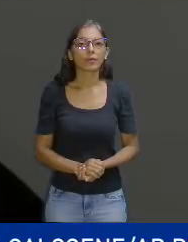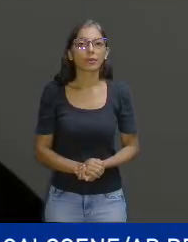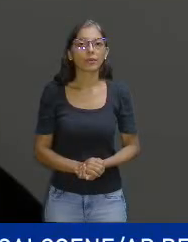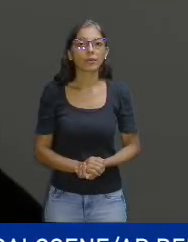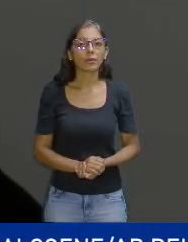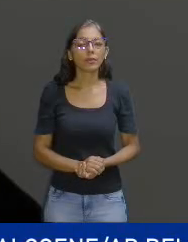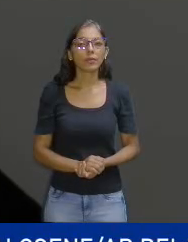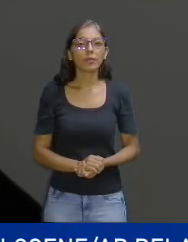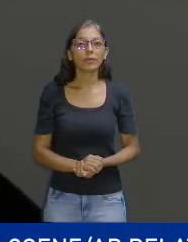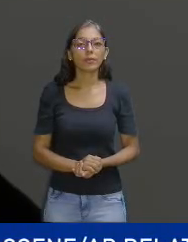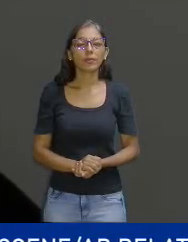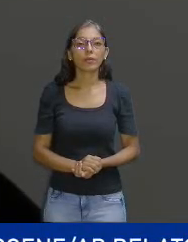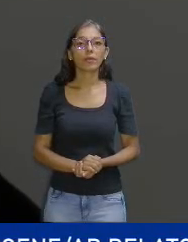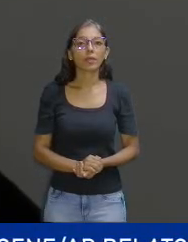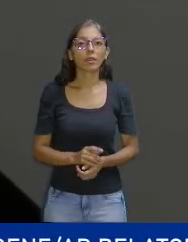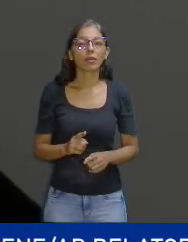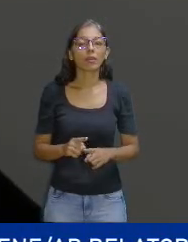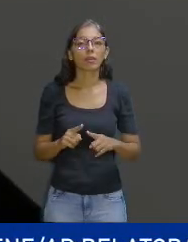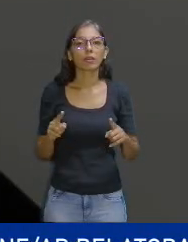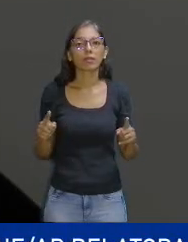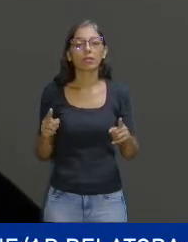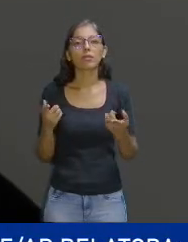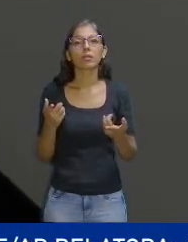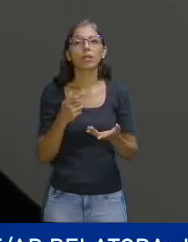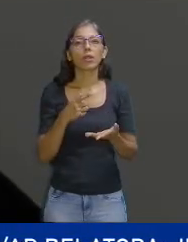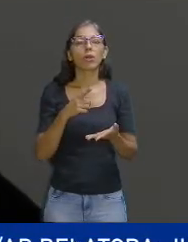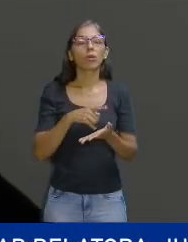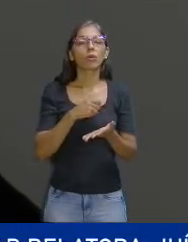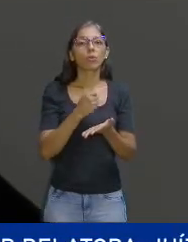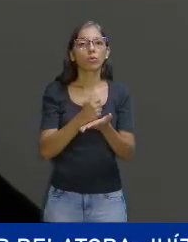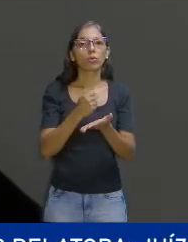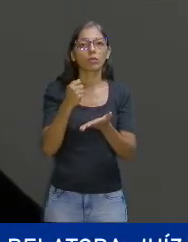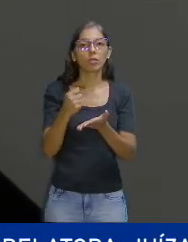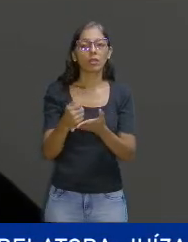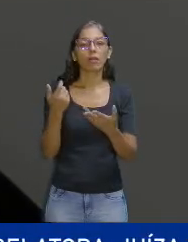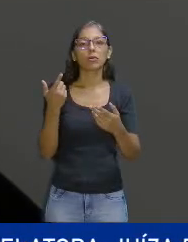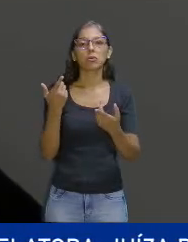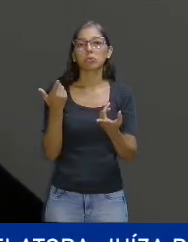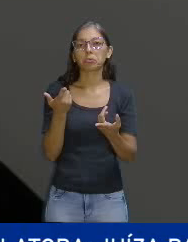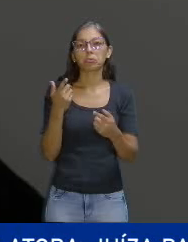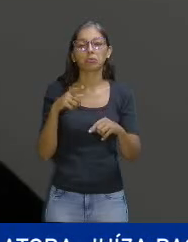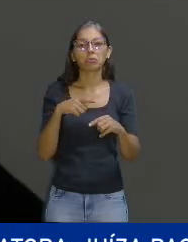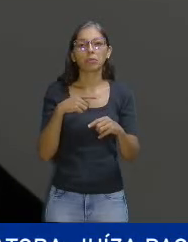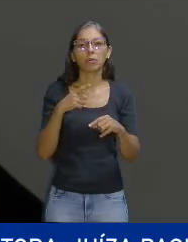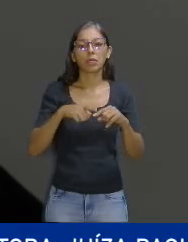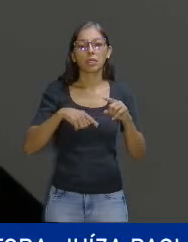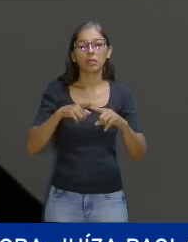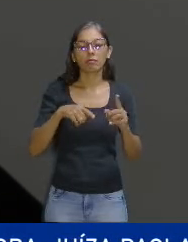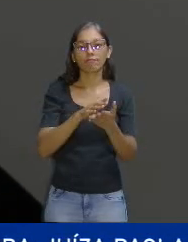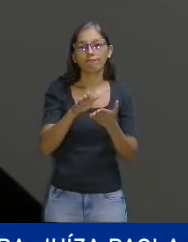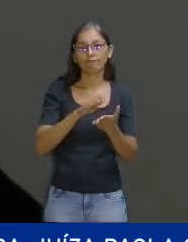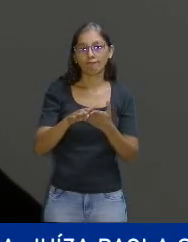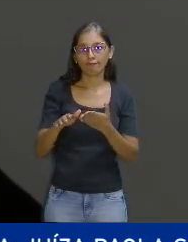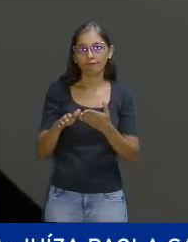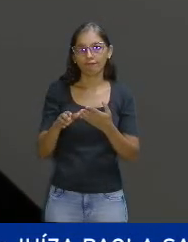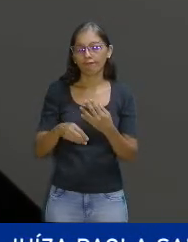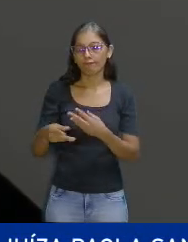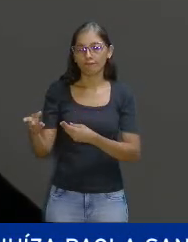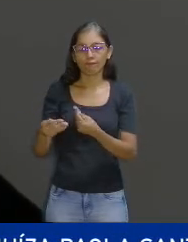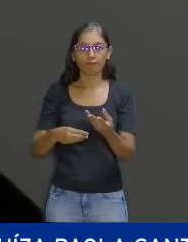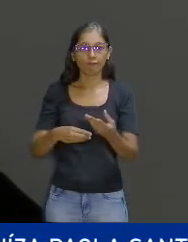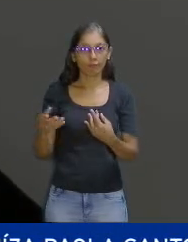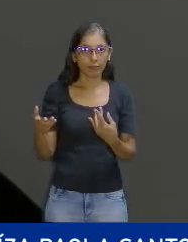imposição relativa à necessidade de contratação para a distribuição do material impresso, o próprio prestador de contas